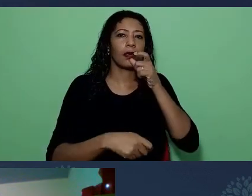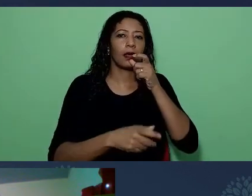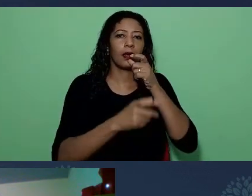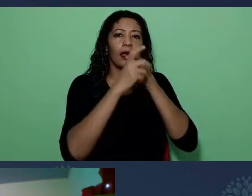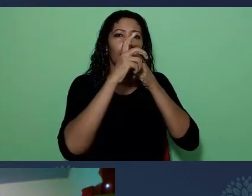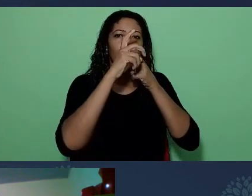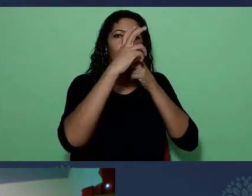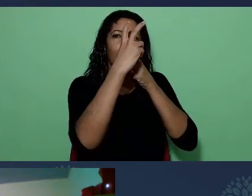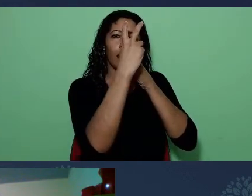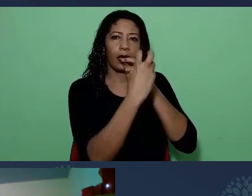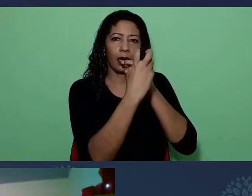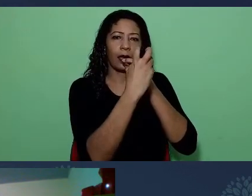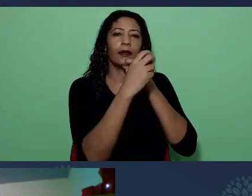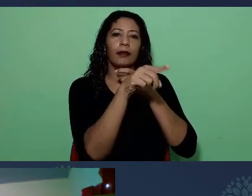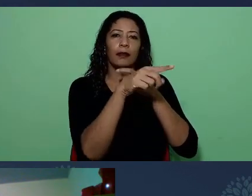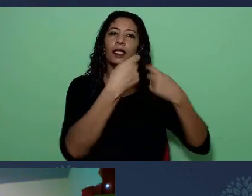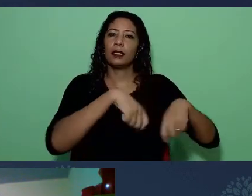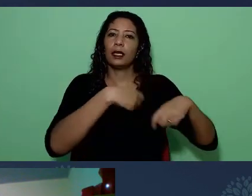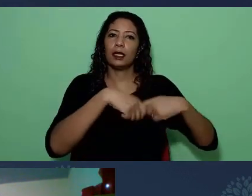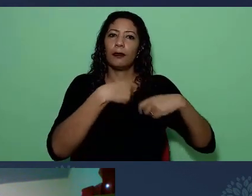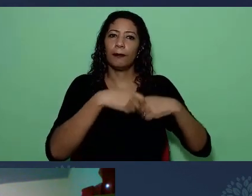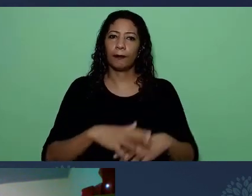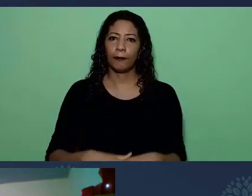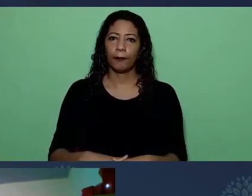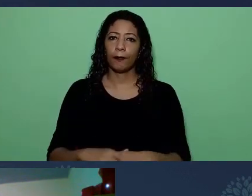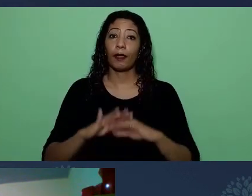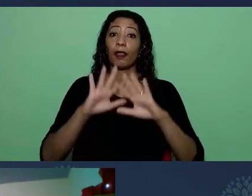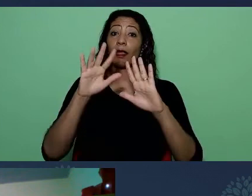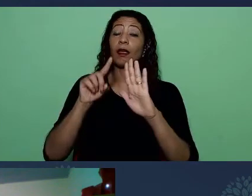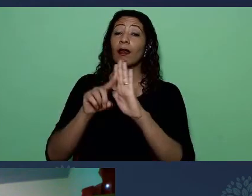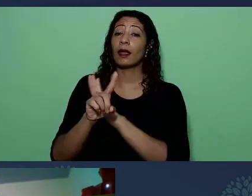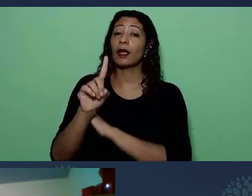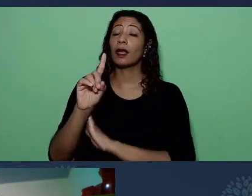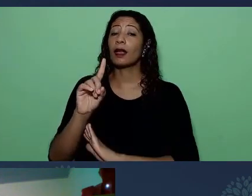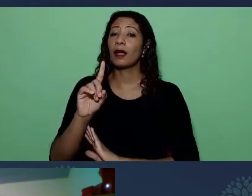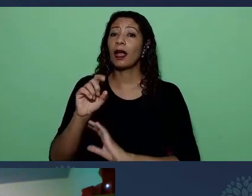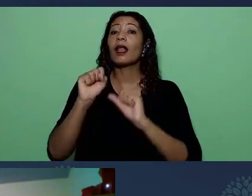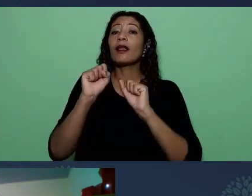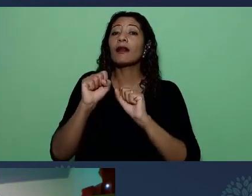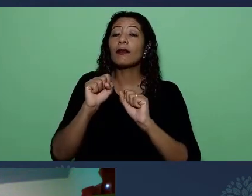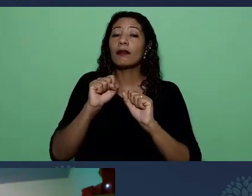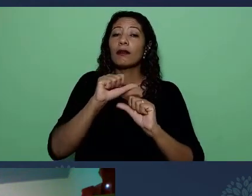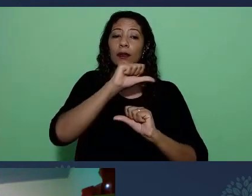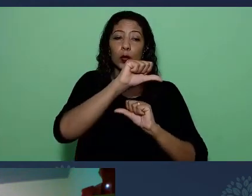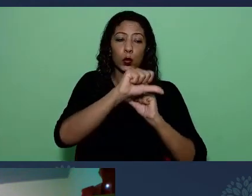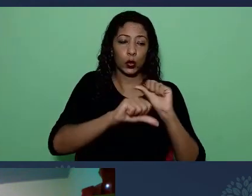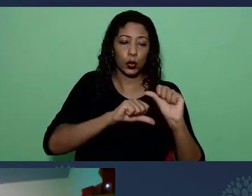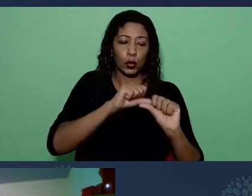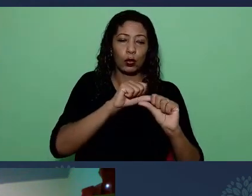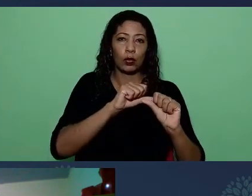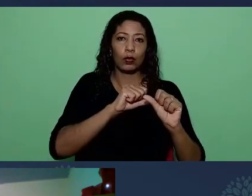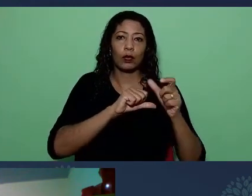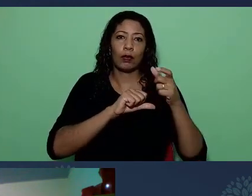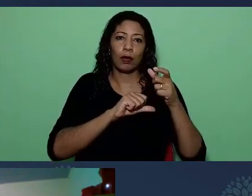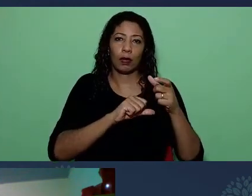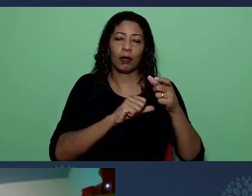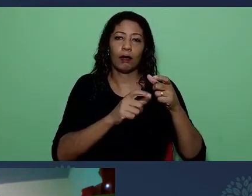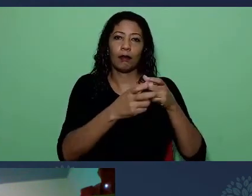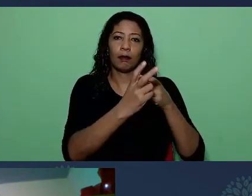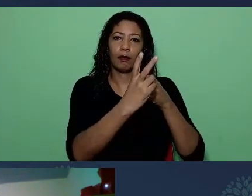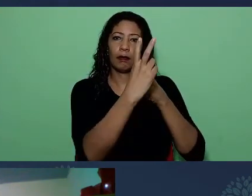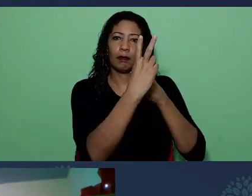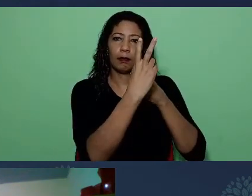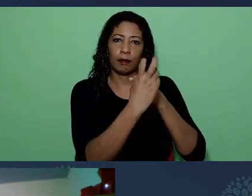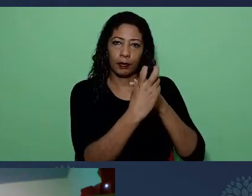entra de novo a questão anterior. Essa criança vai poder migrar do uso do inalador